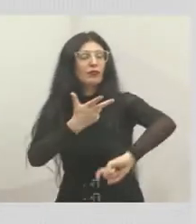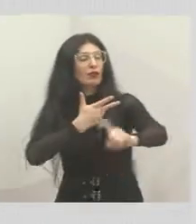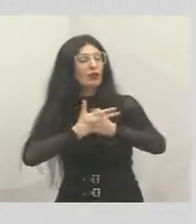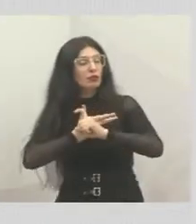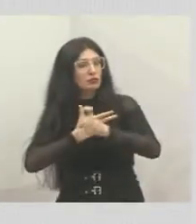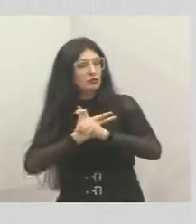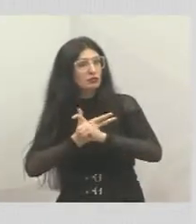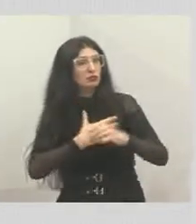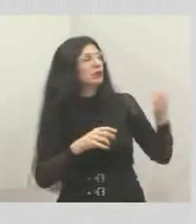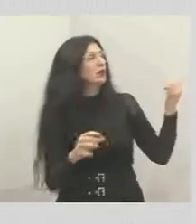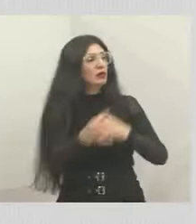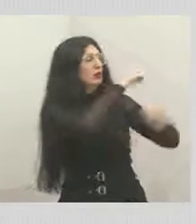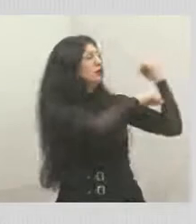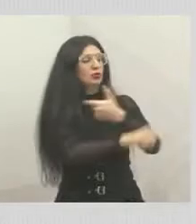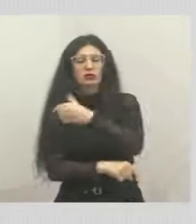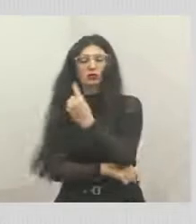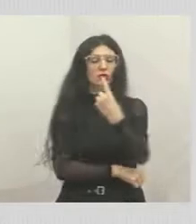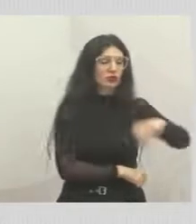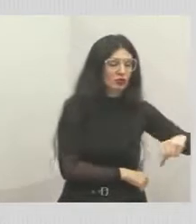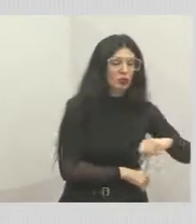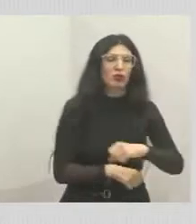para 2020,